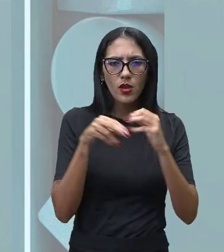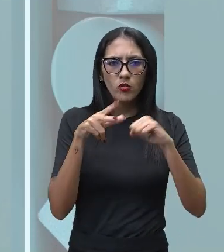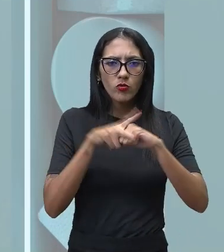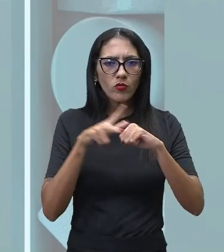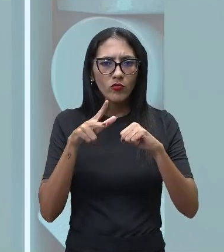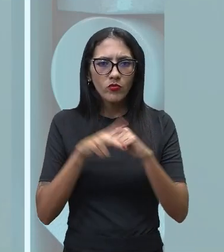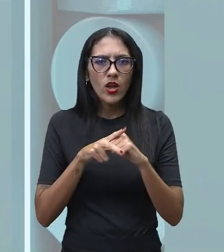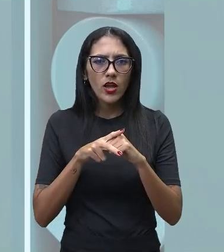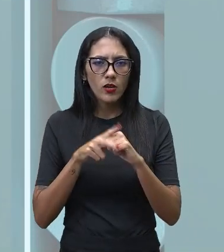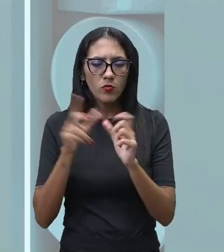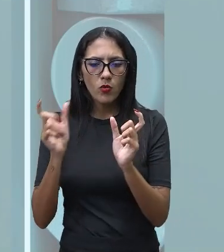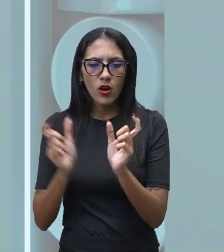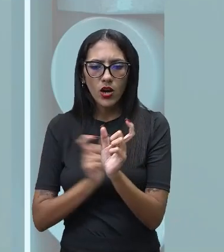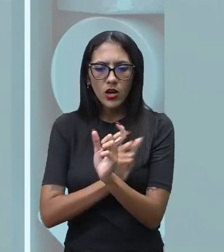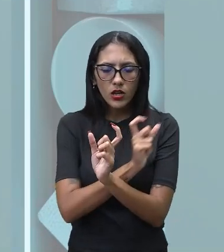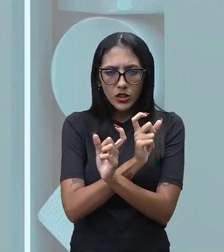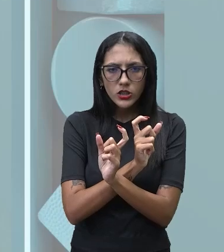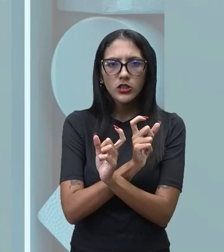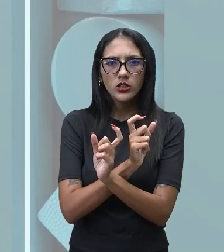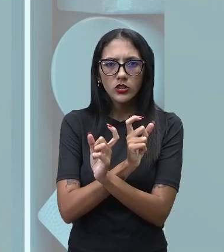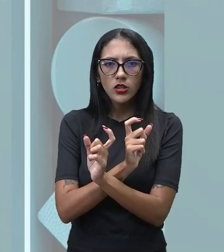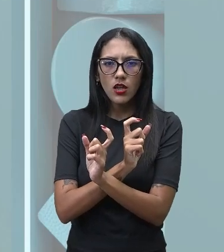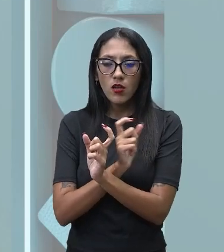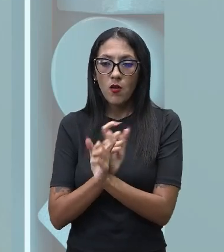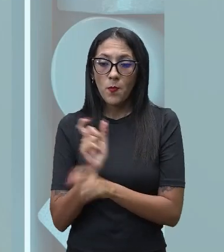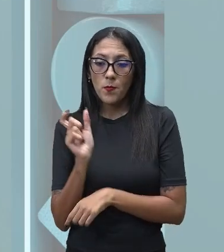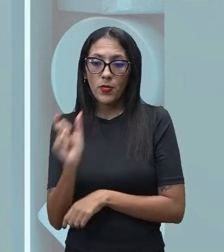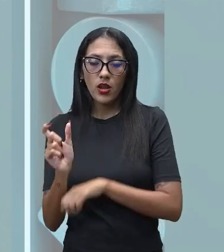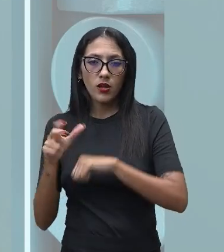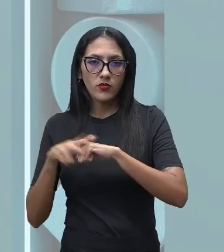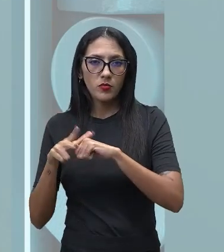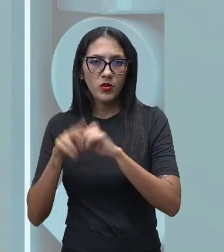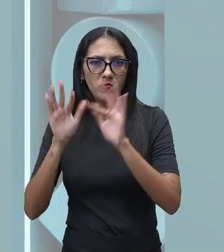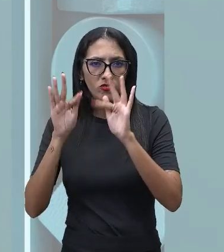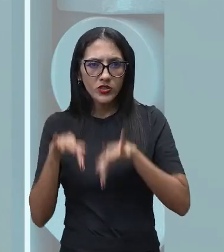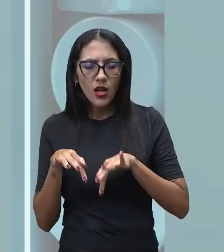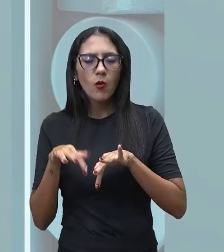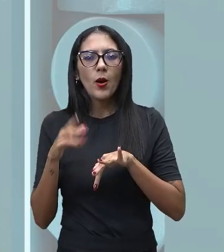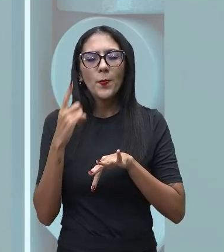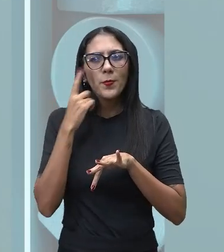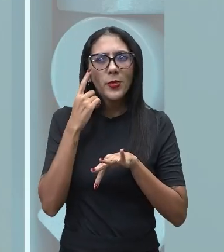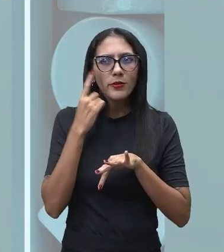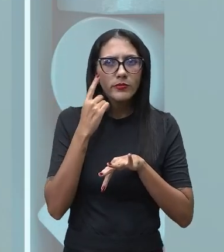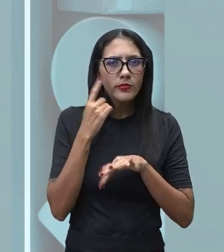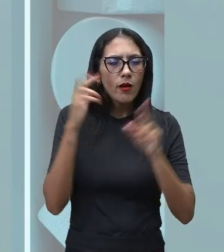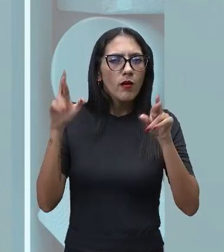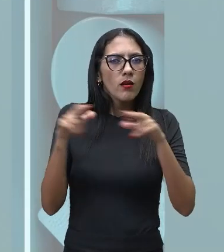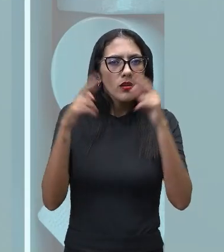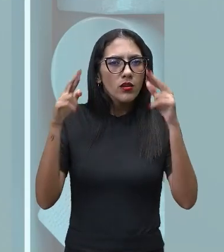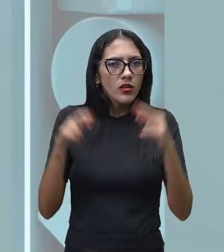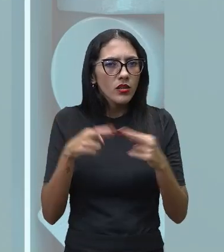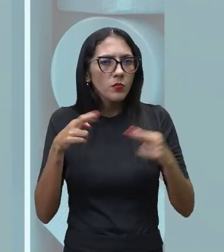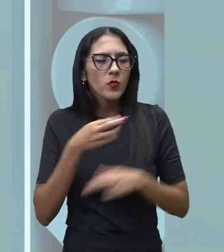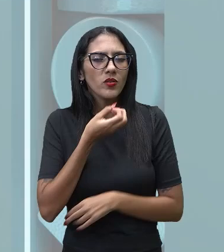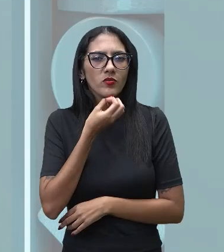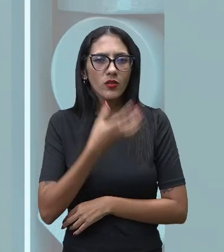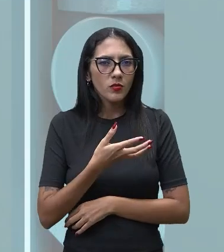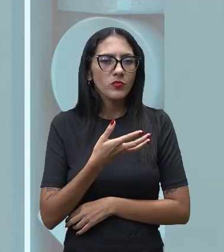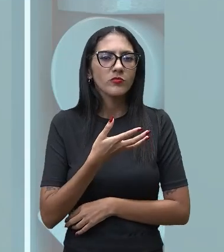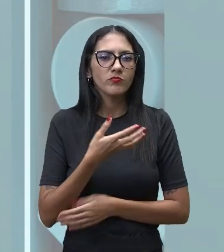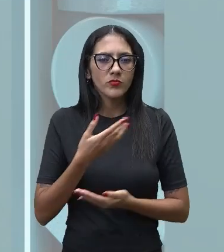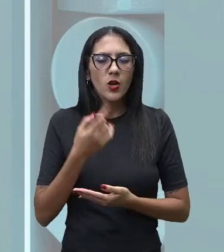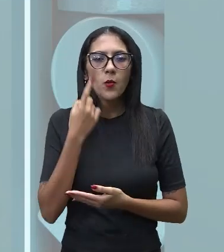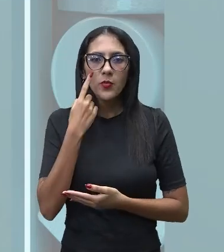antes e o verbo depois, eu vou conseguir fazer a rima e vai dar certo aqui a métrica do meu poema. Então vejam que a